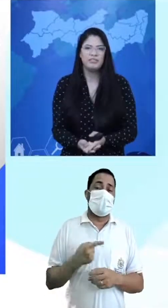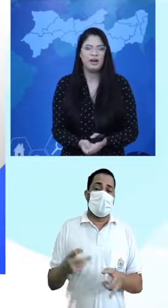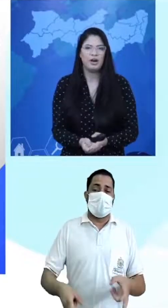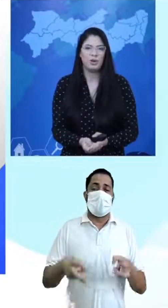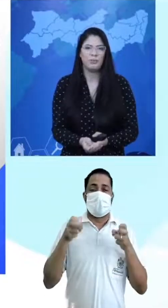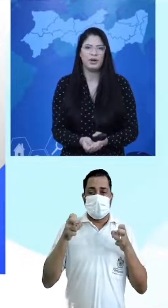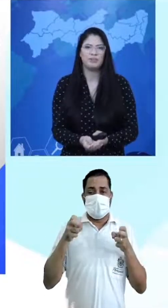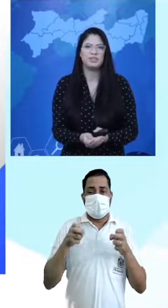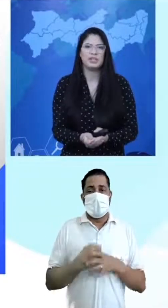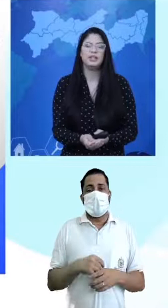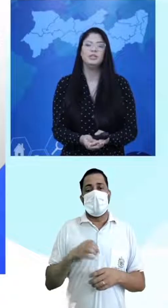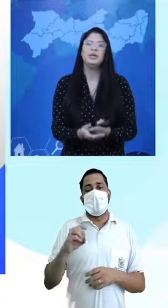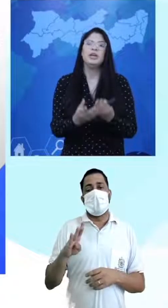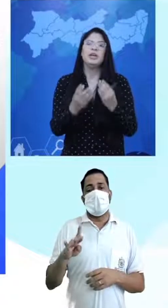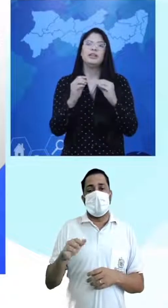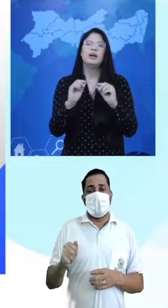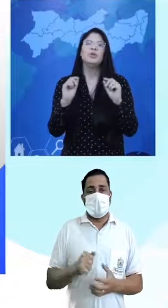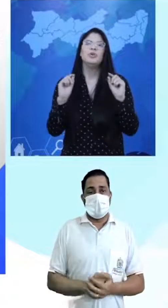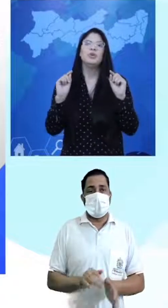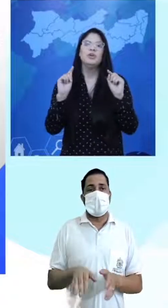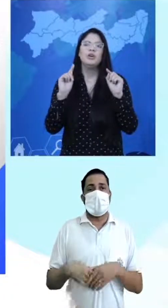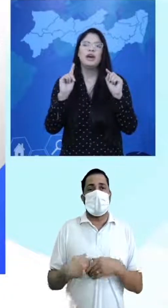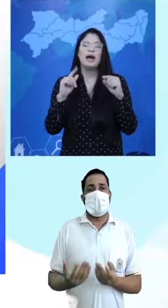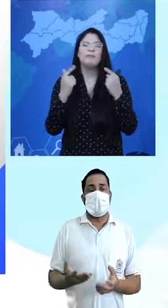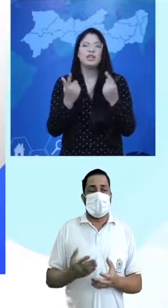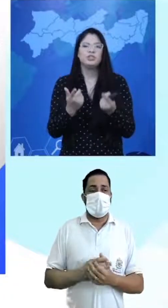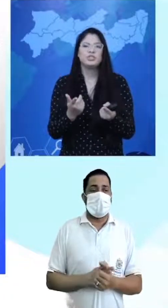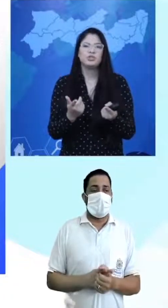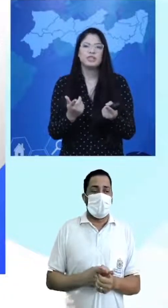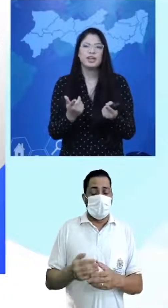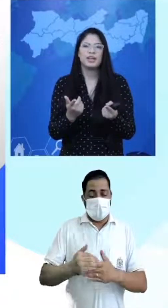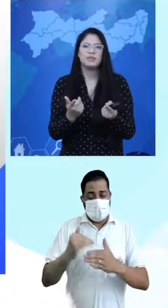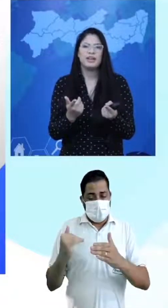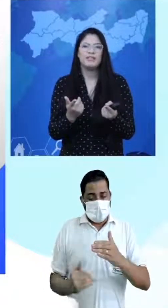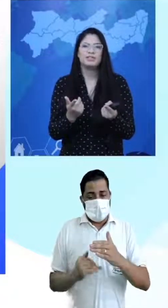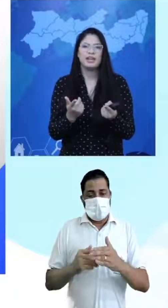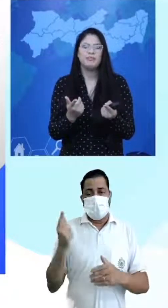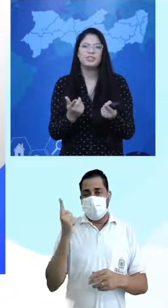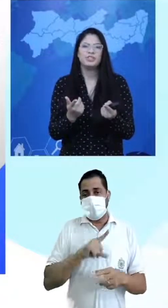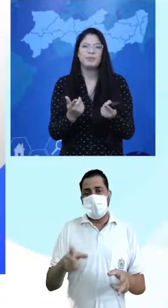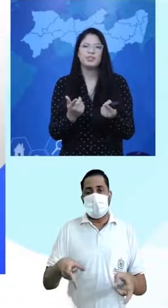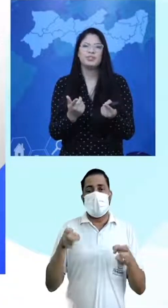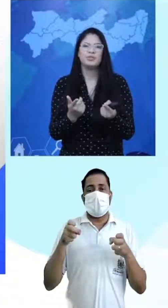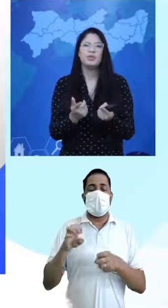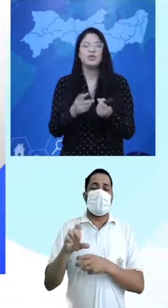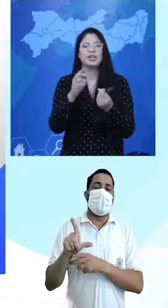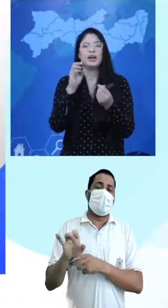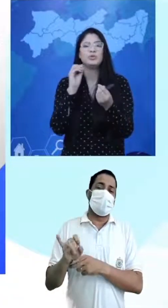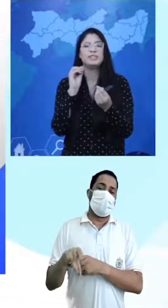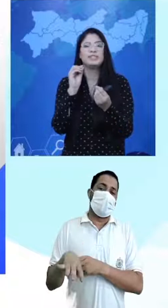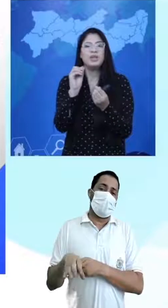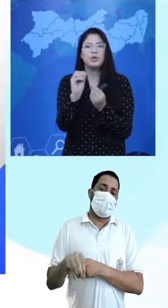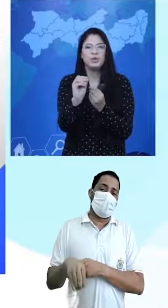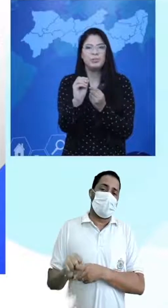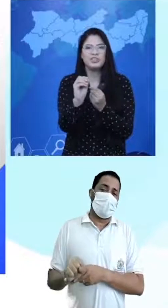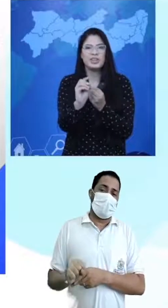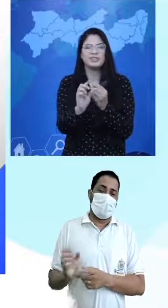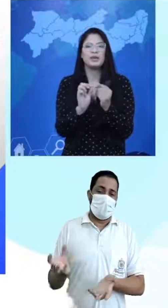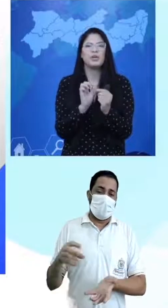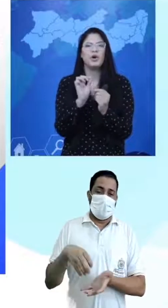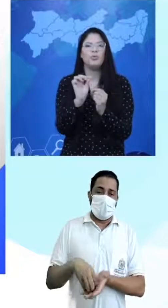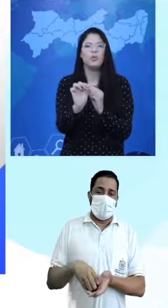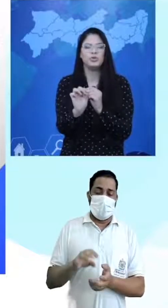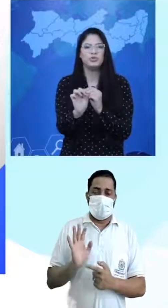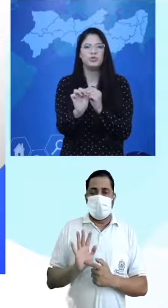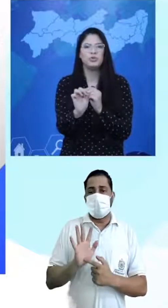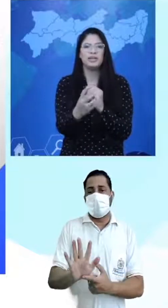observa a obra, certo? Então, abaixo vocês conseguem observar os elementos da projeção cônica. O centro de projeção,